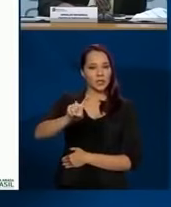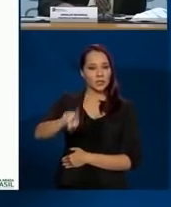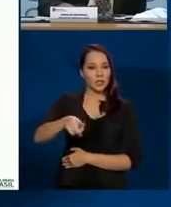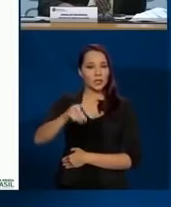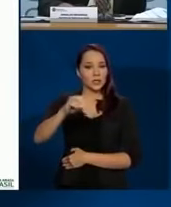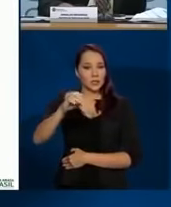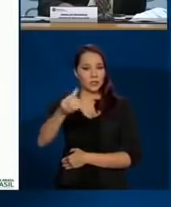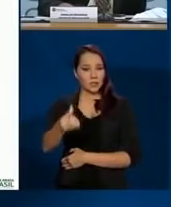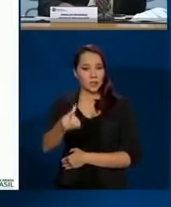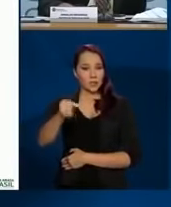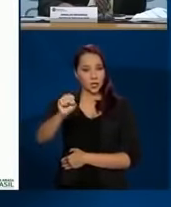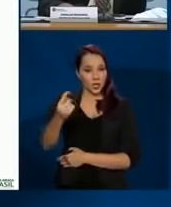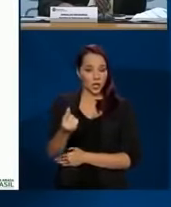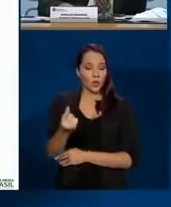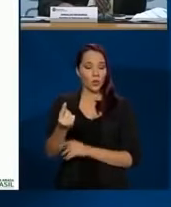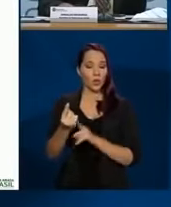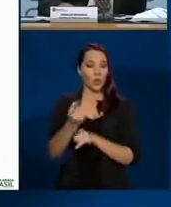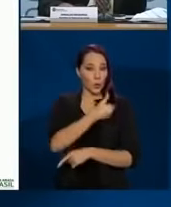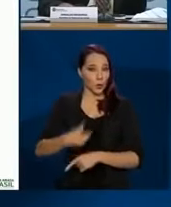1.715.681 e nos particulares